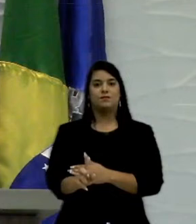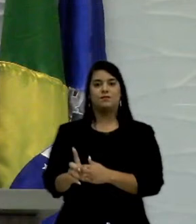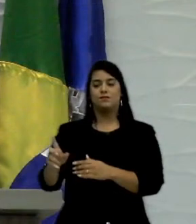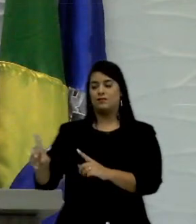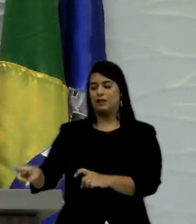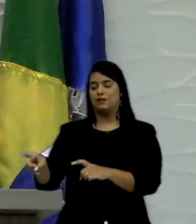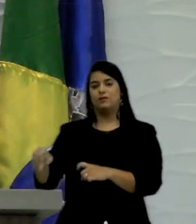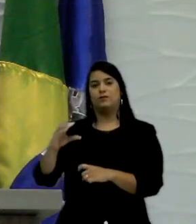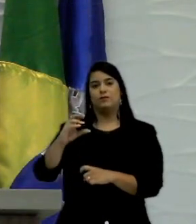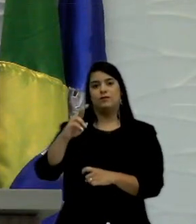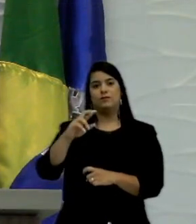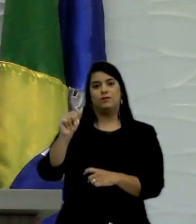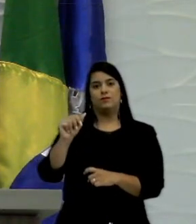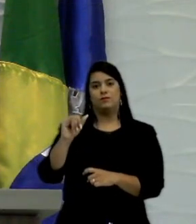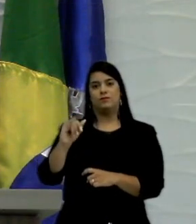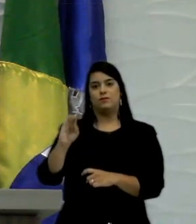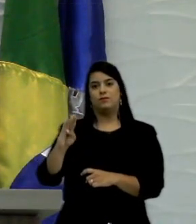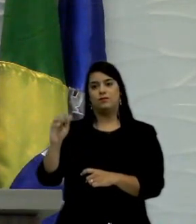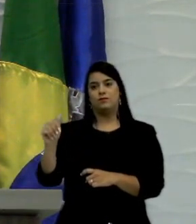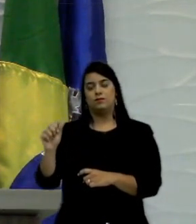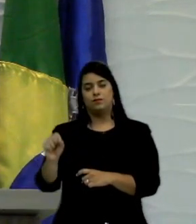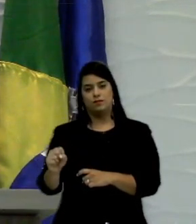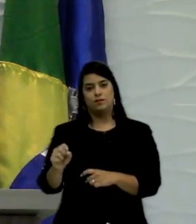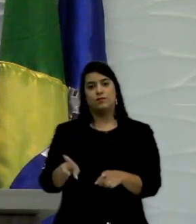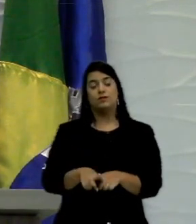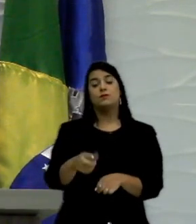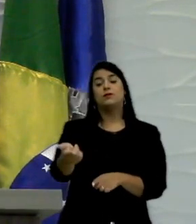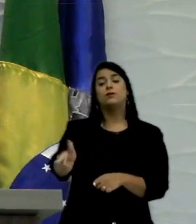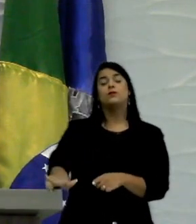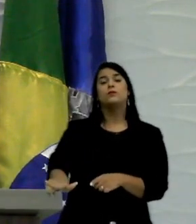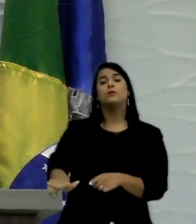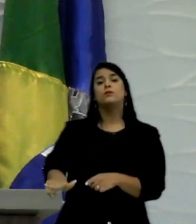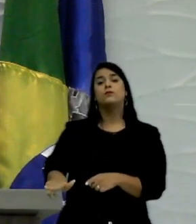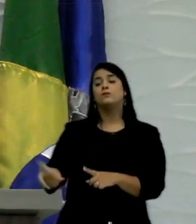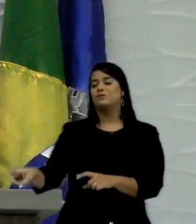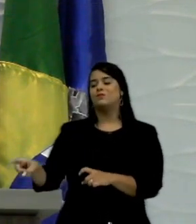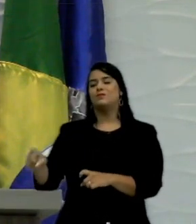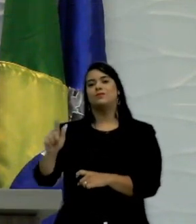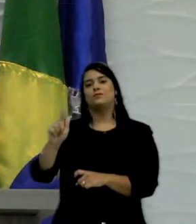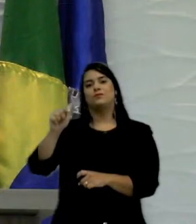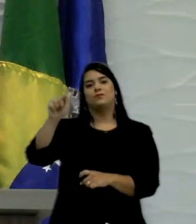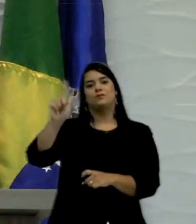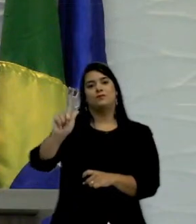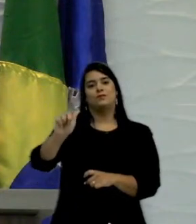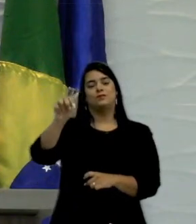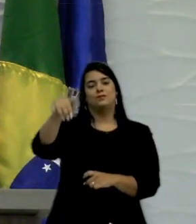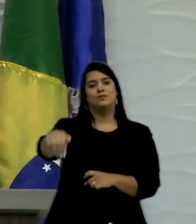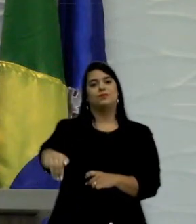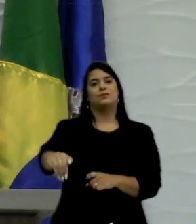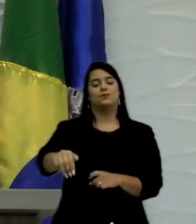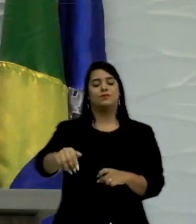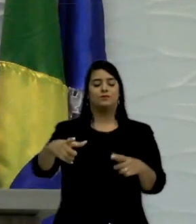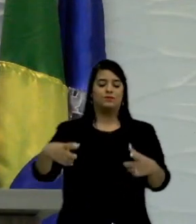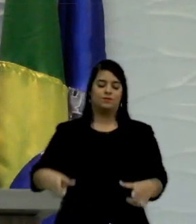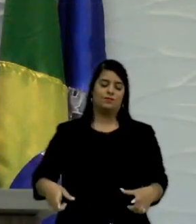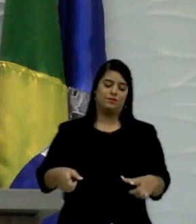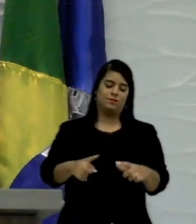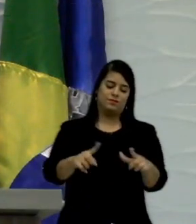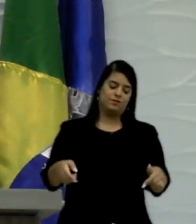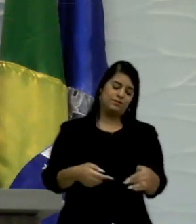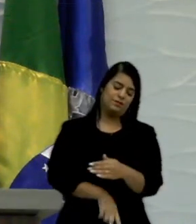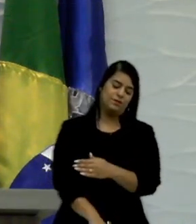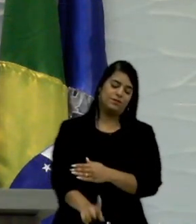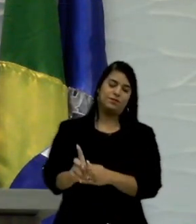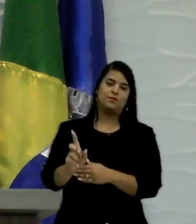de Craíbas e Caldeirãozinho, e também tem outra lá na região do Gama, né, escavando ali os buracos de cisternas.